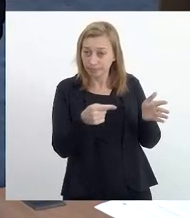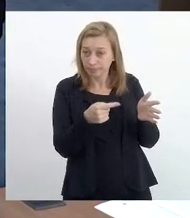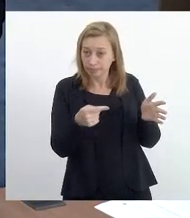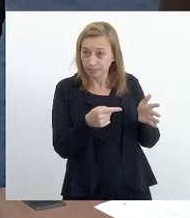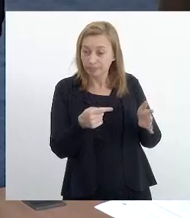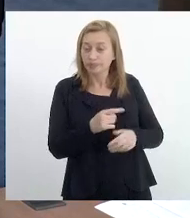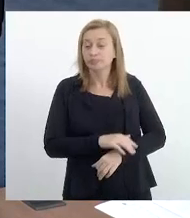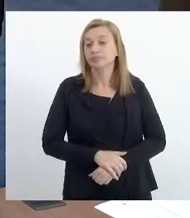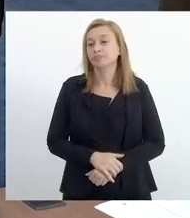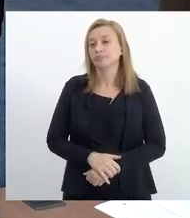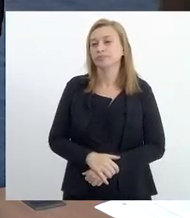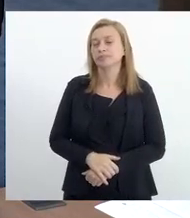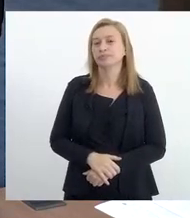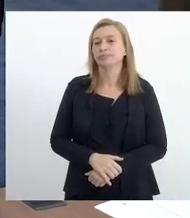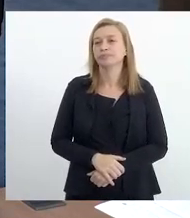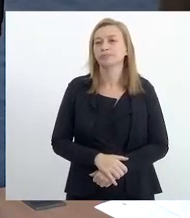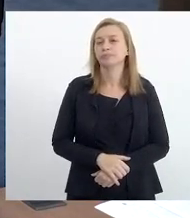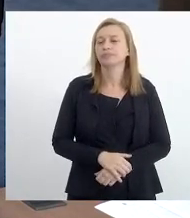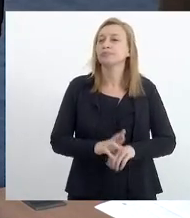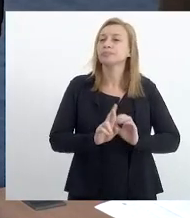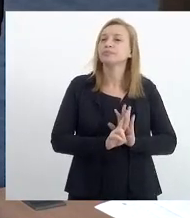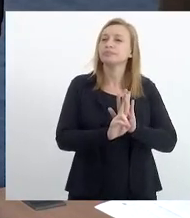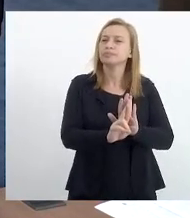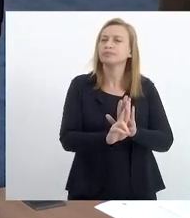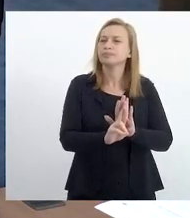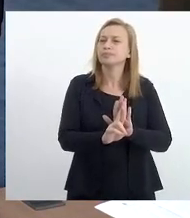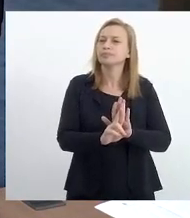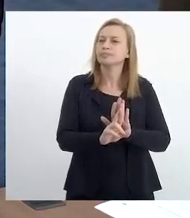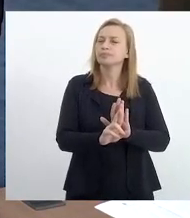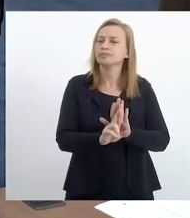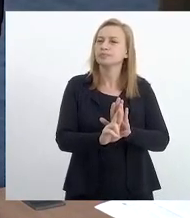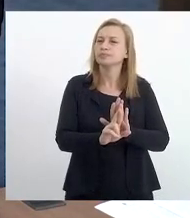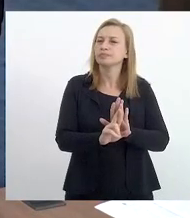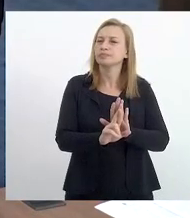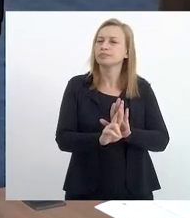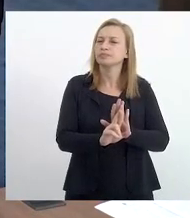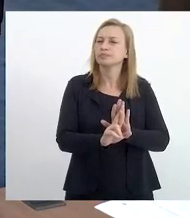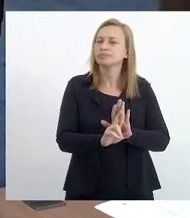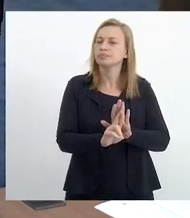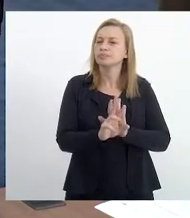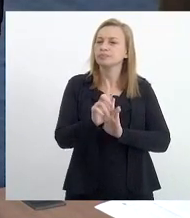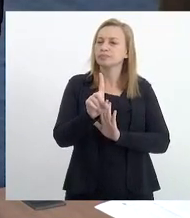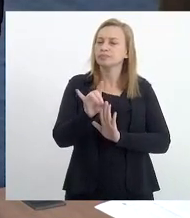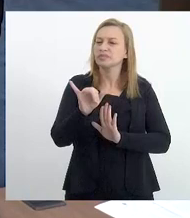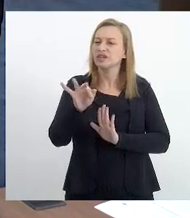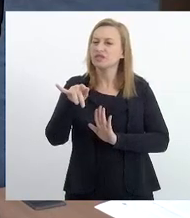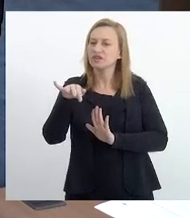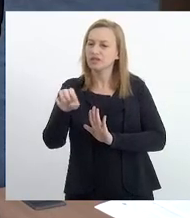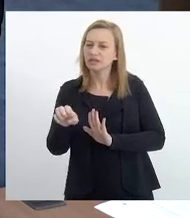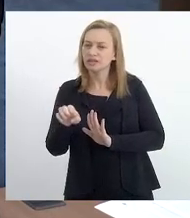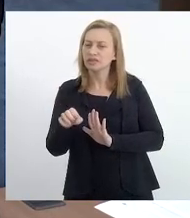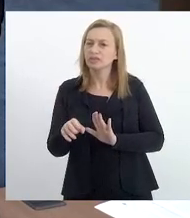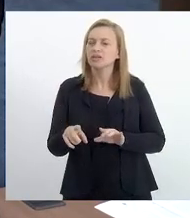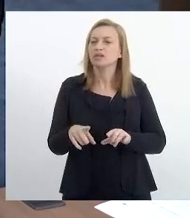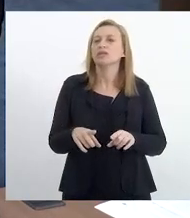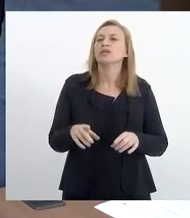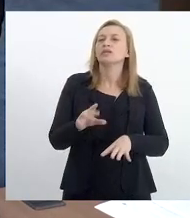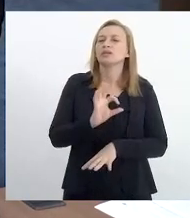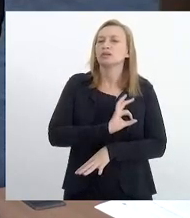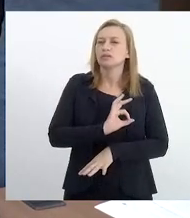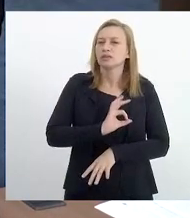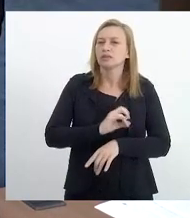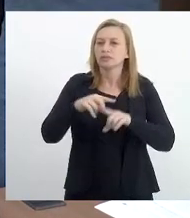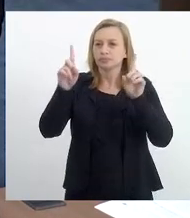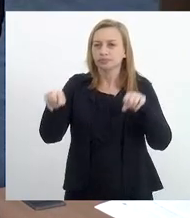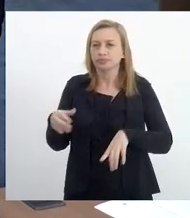é a representação de um déficit exponencial de servidores no Estado do Rio de